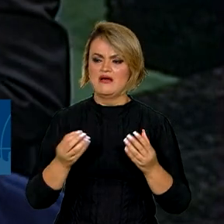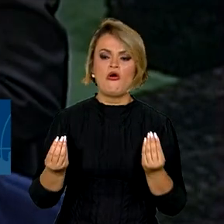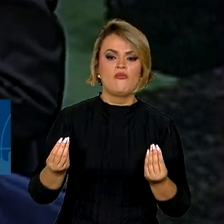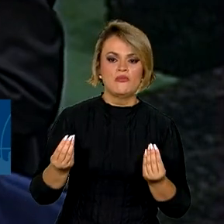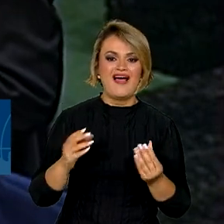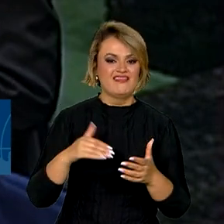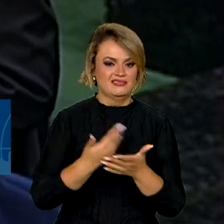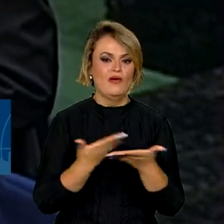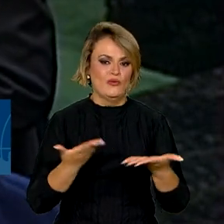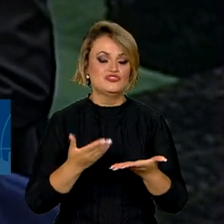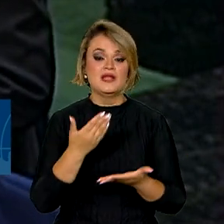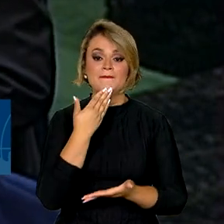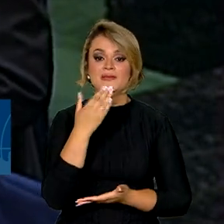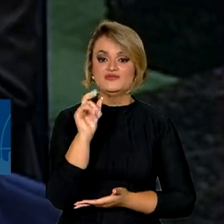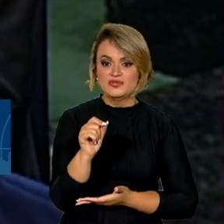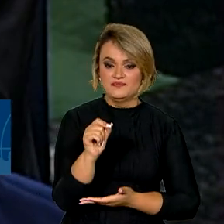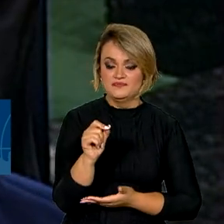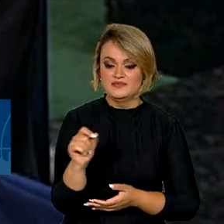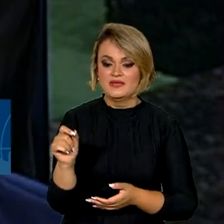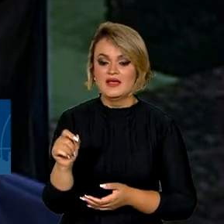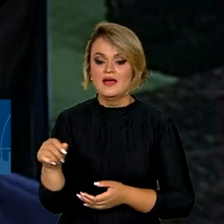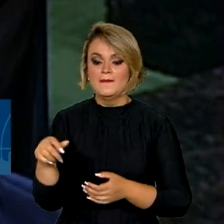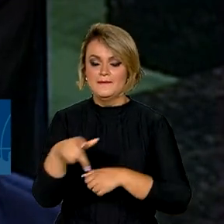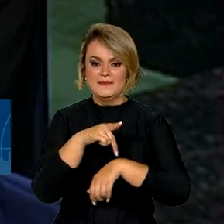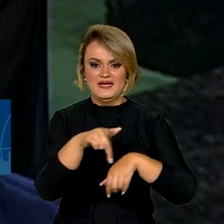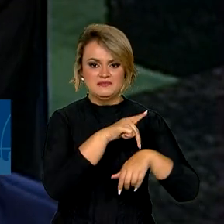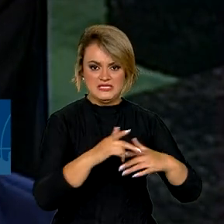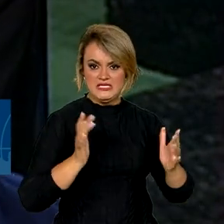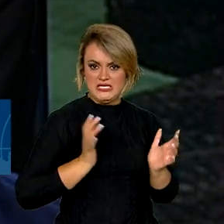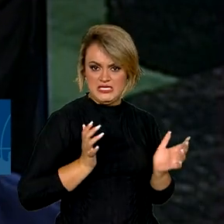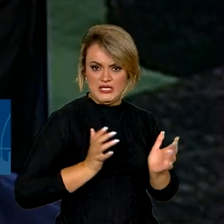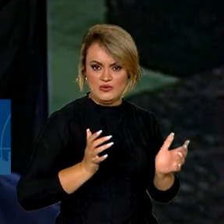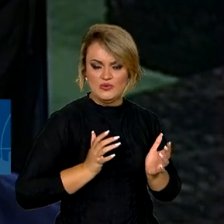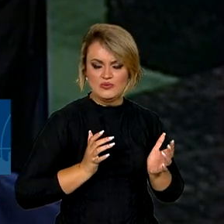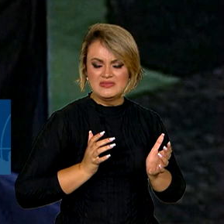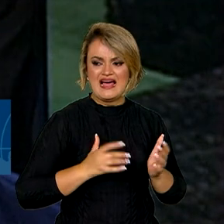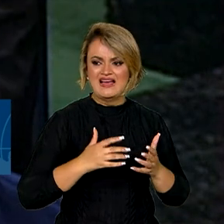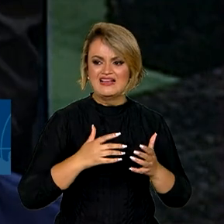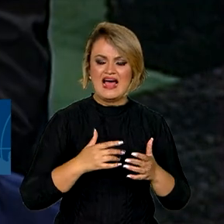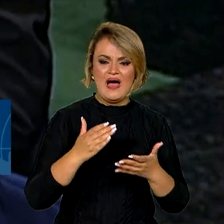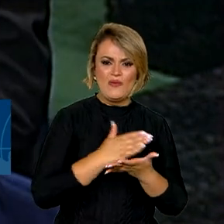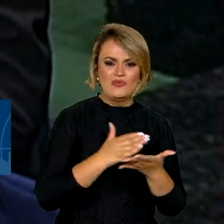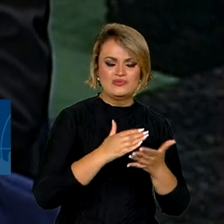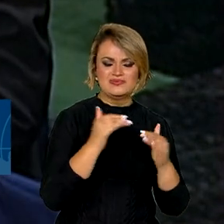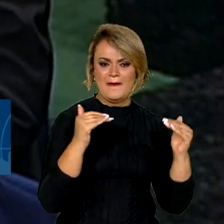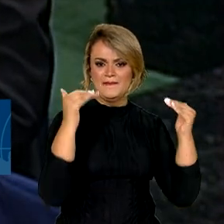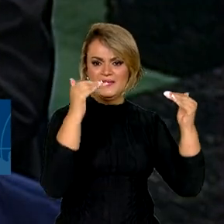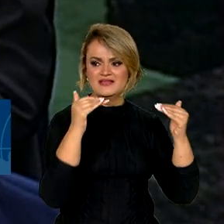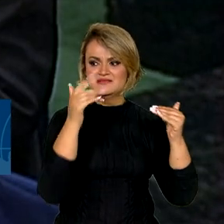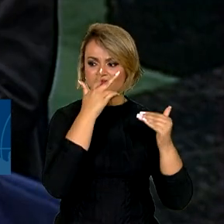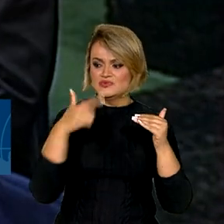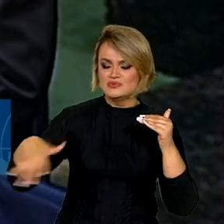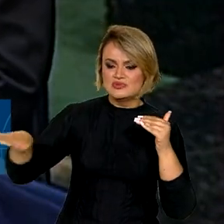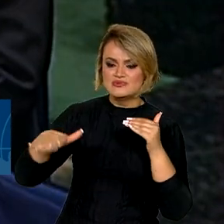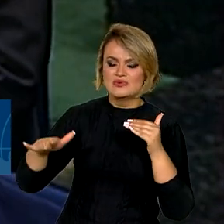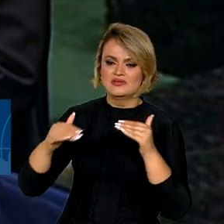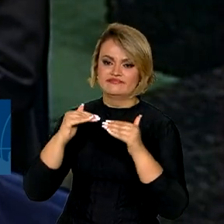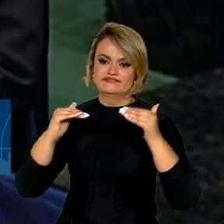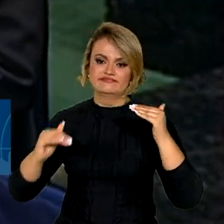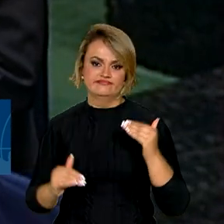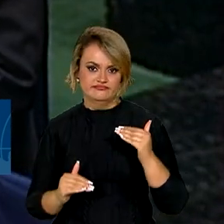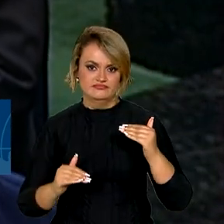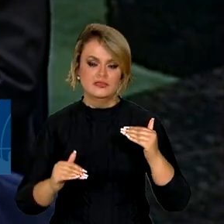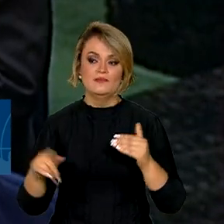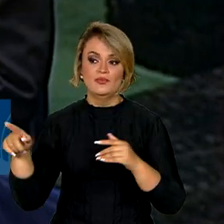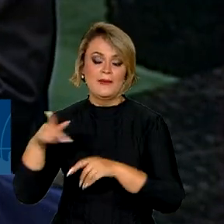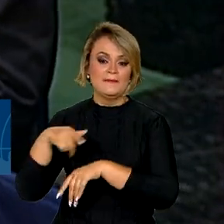pede até hoje? O protecionismo dos países ricos penaliza injustamente os produtores eficientes das nações